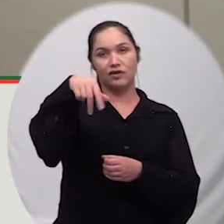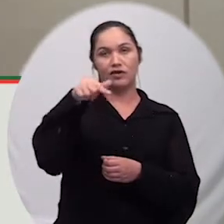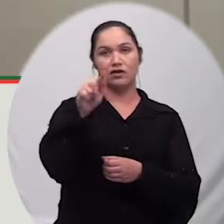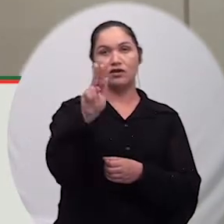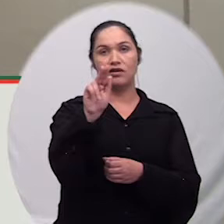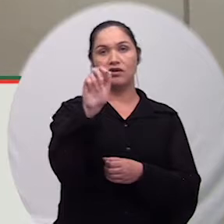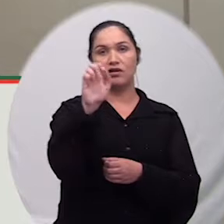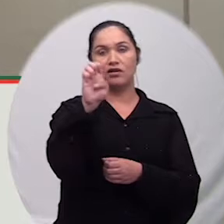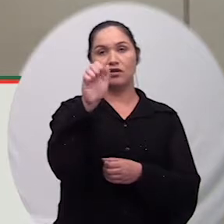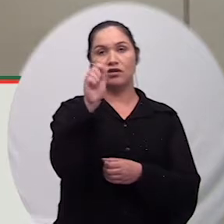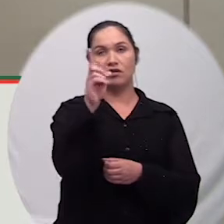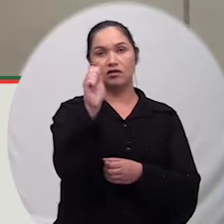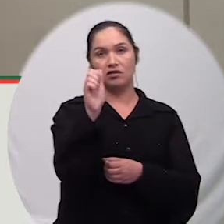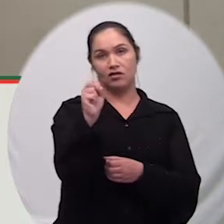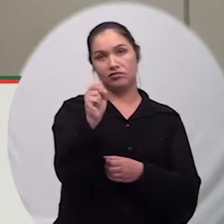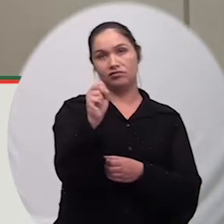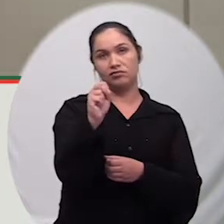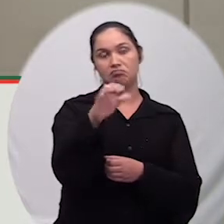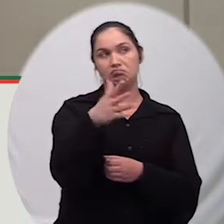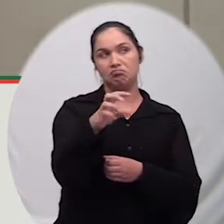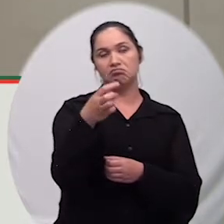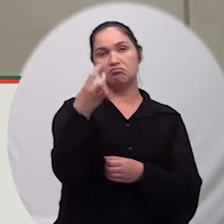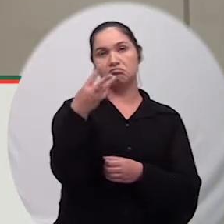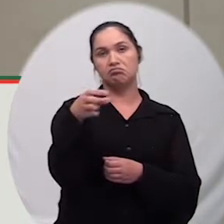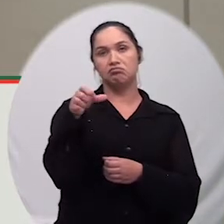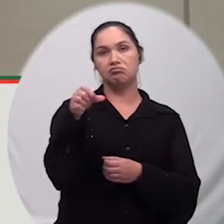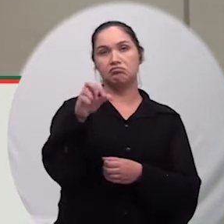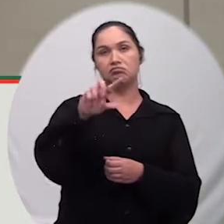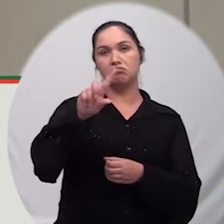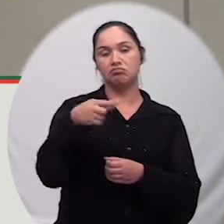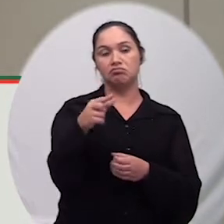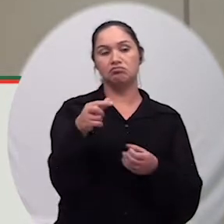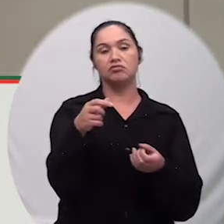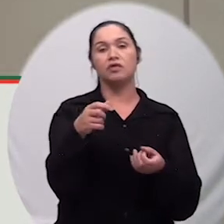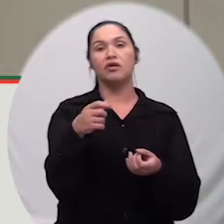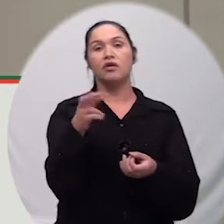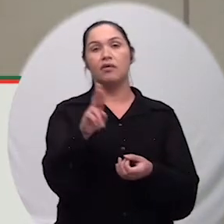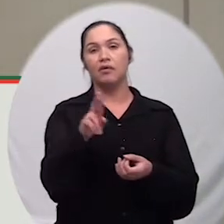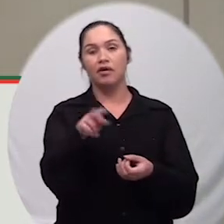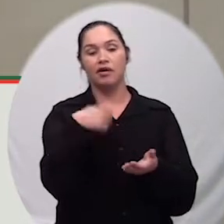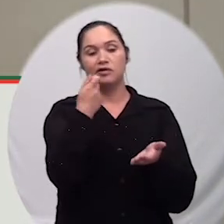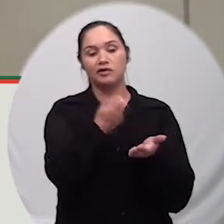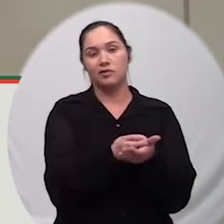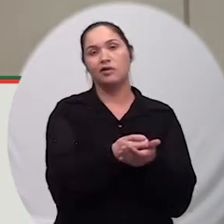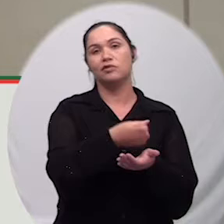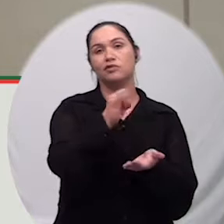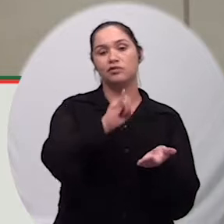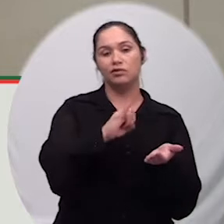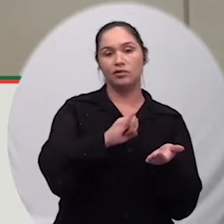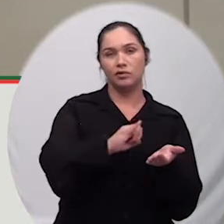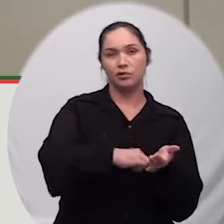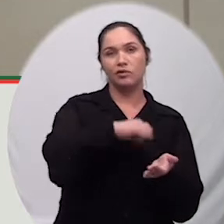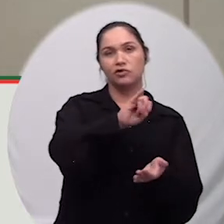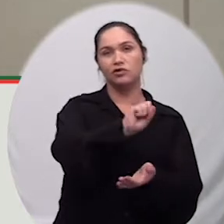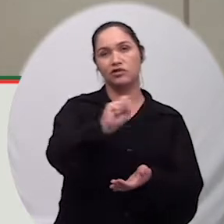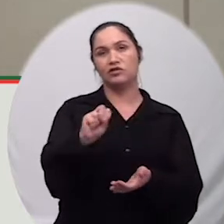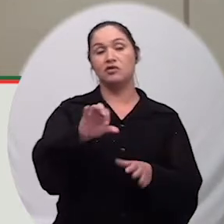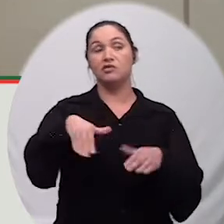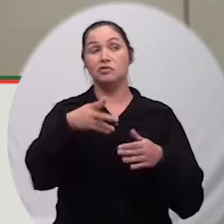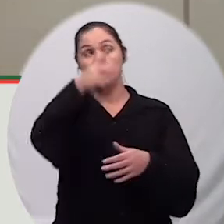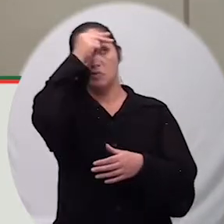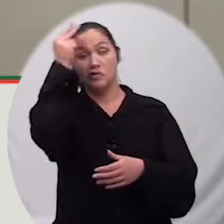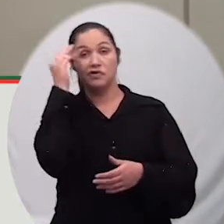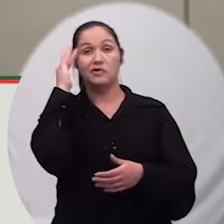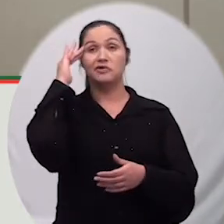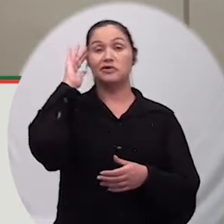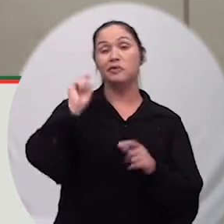arrecada esse valor de aproximado de R$ 39 mil do ISS. Então, o prefeito entendeu que há